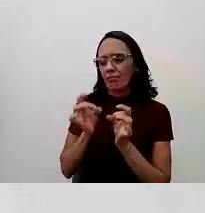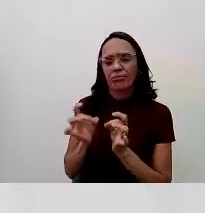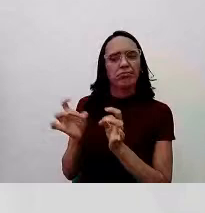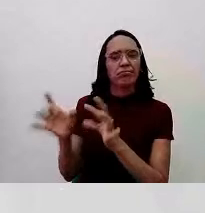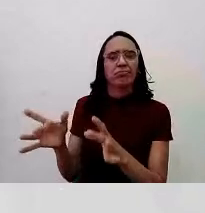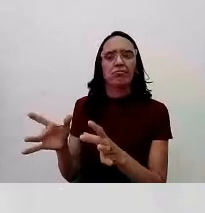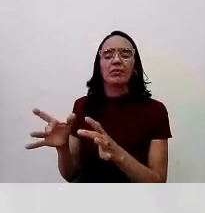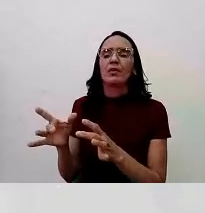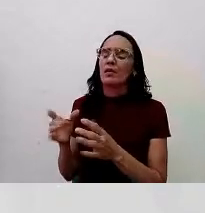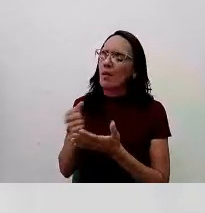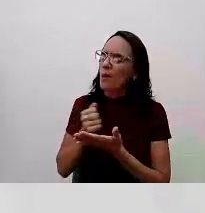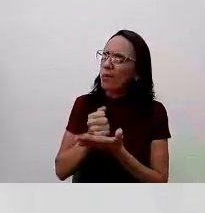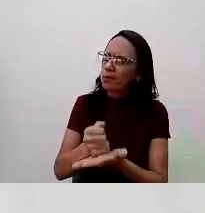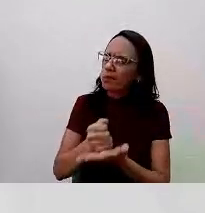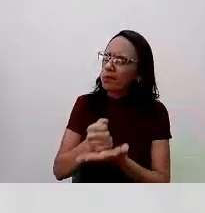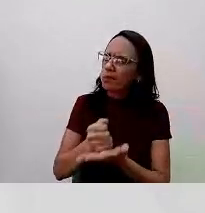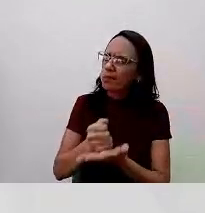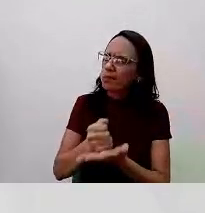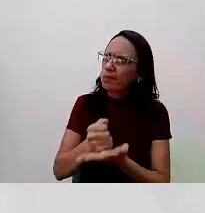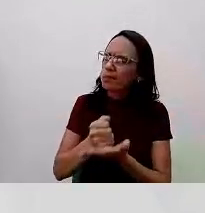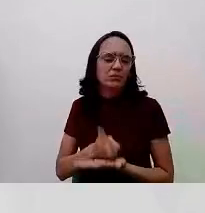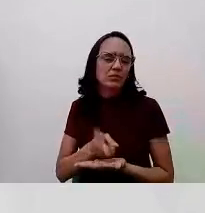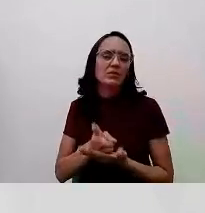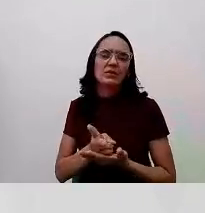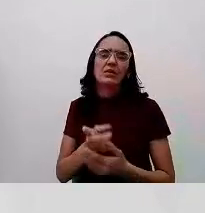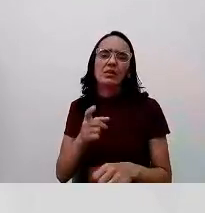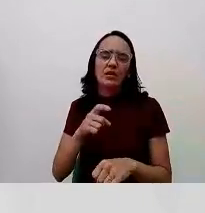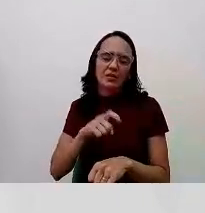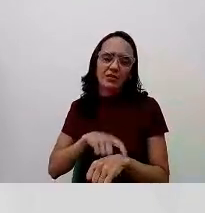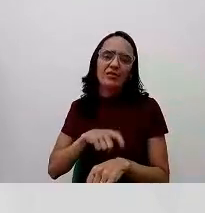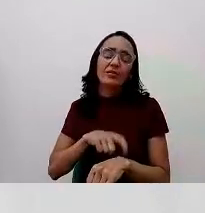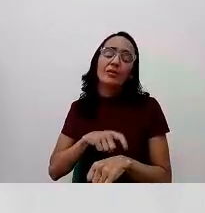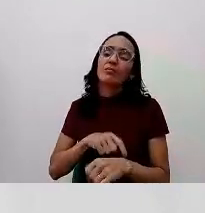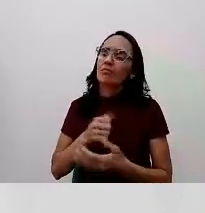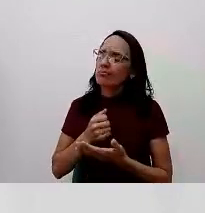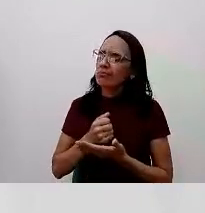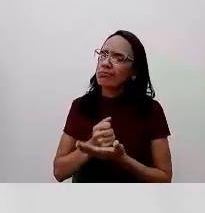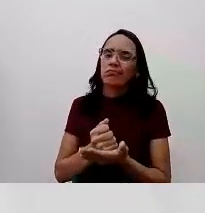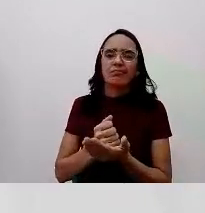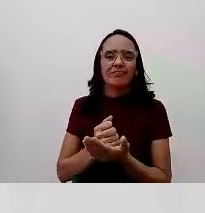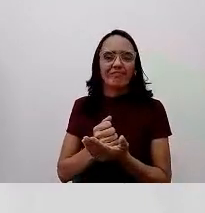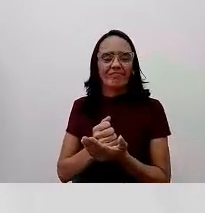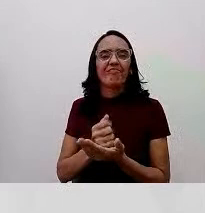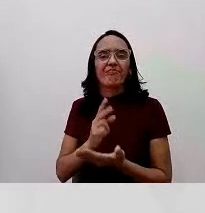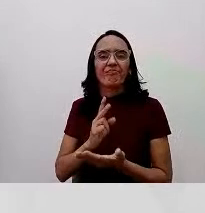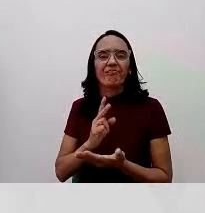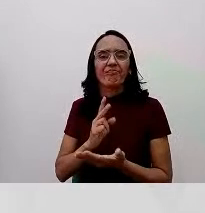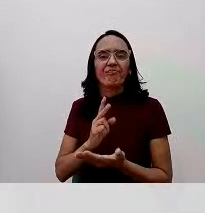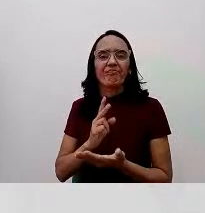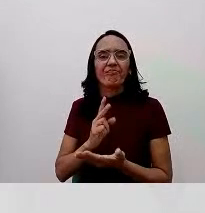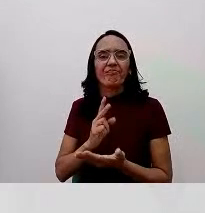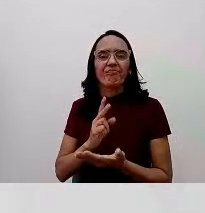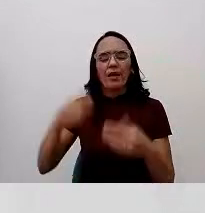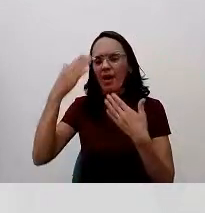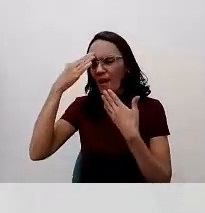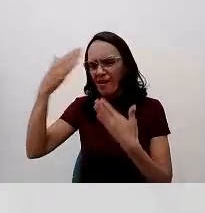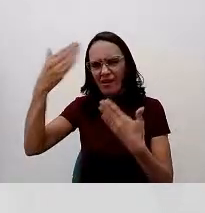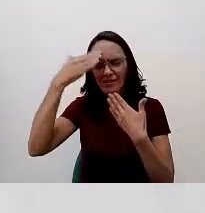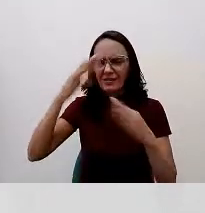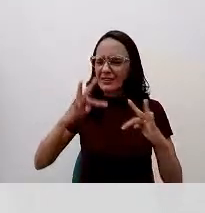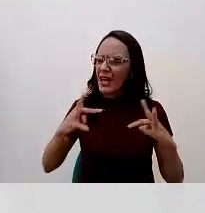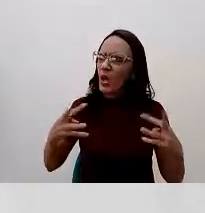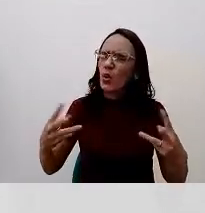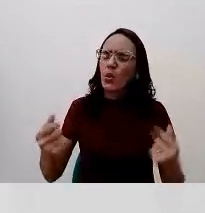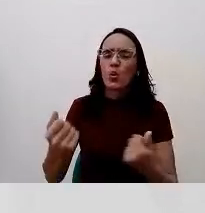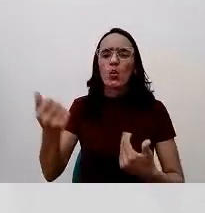fazer esse evento no momento online, deu todo o apoio. E aí eu estendo esse agradecimento a todos os professores do campus da Tailândia